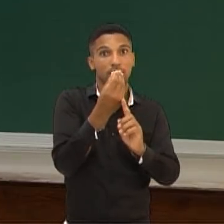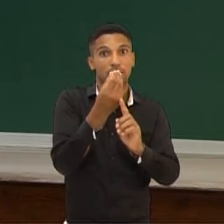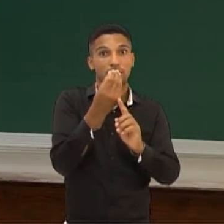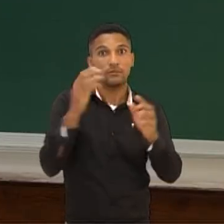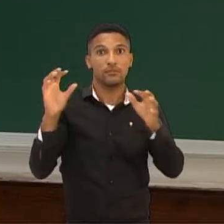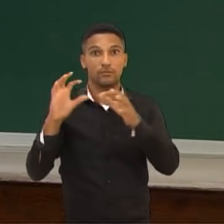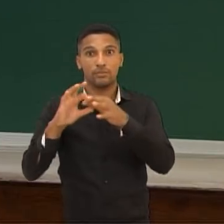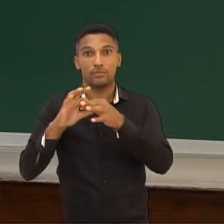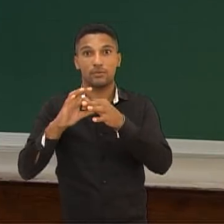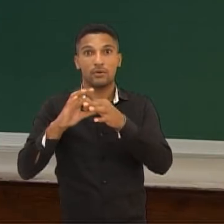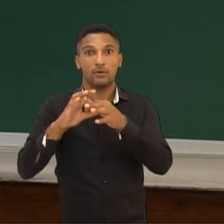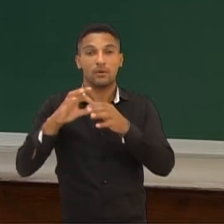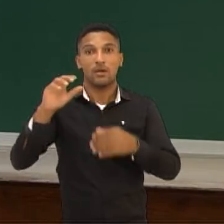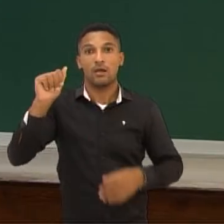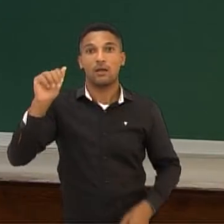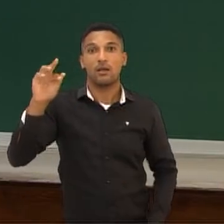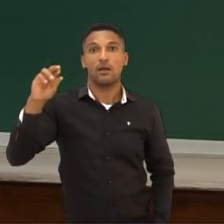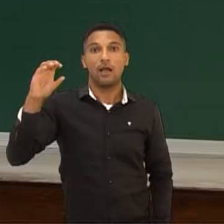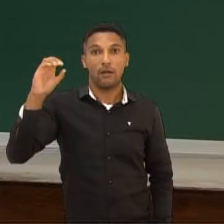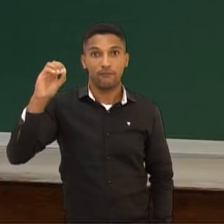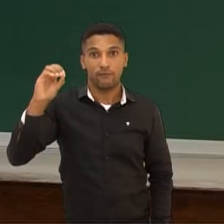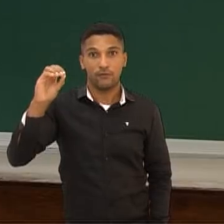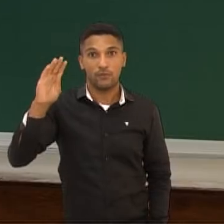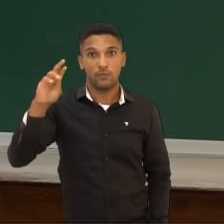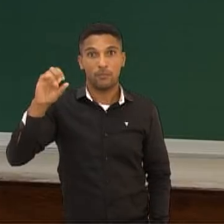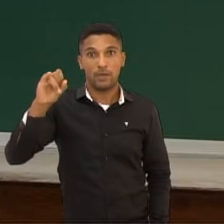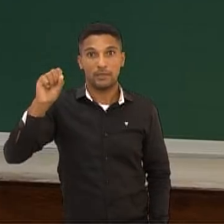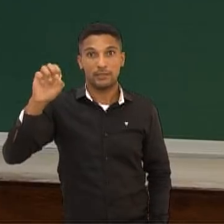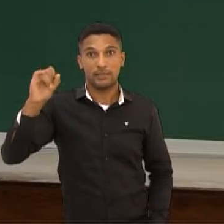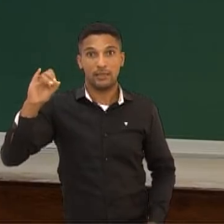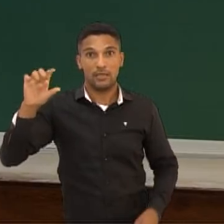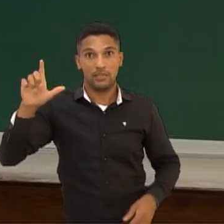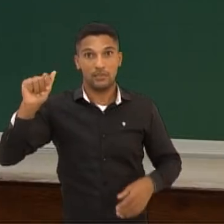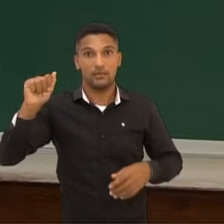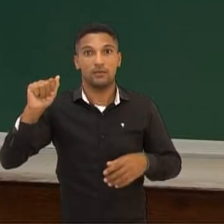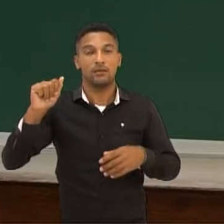e como elas se desenvolvem, né? E florescem no nosso país.